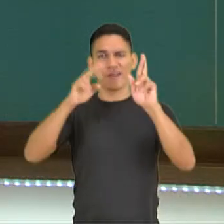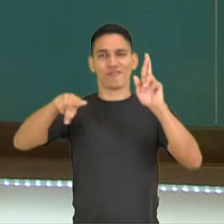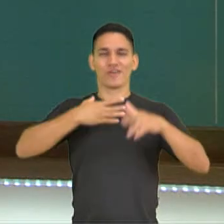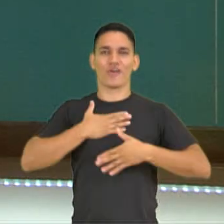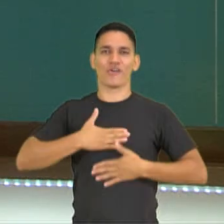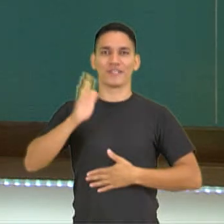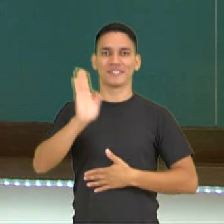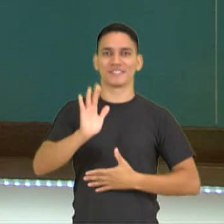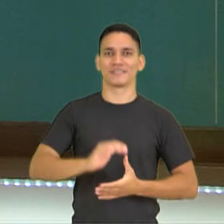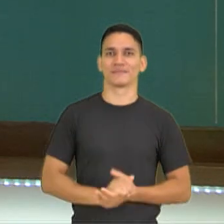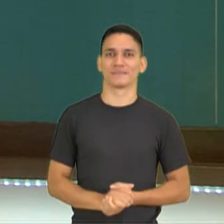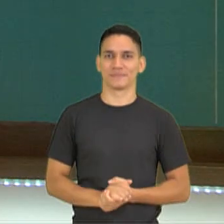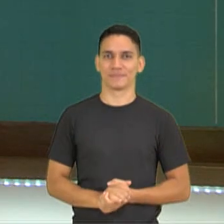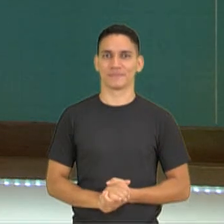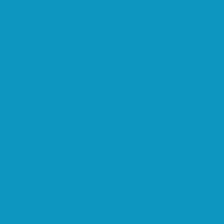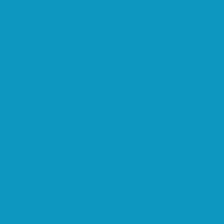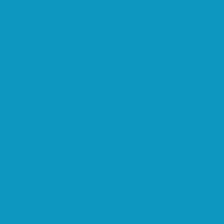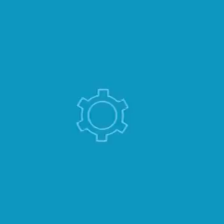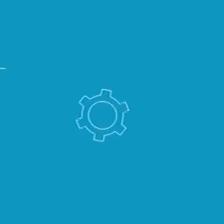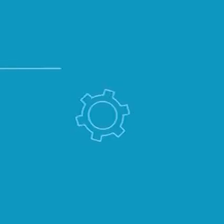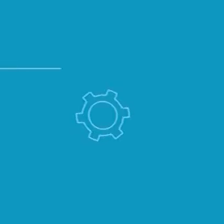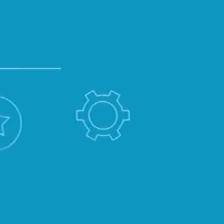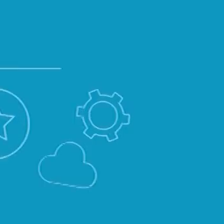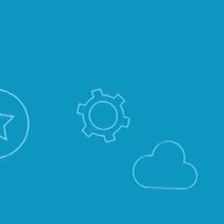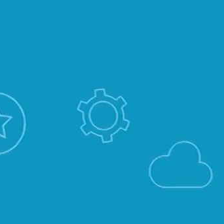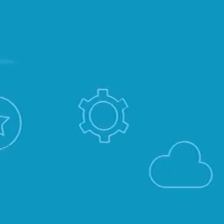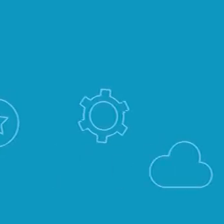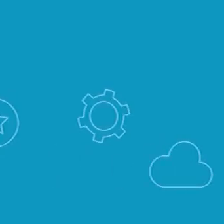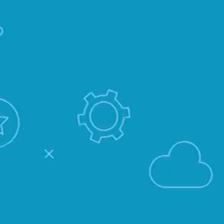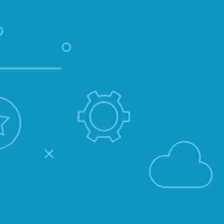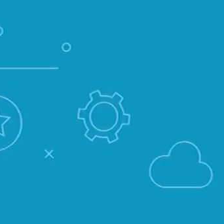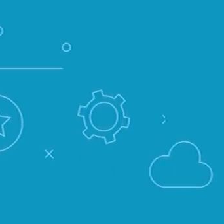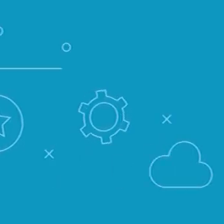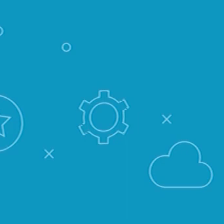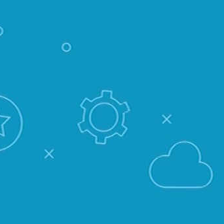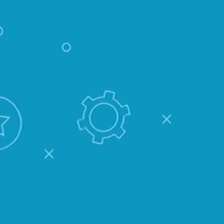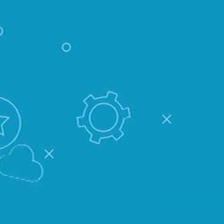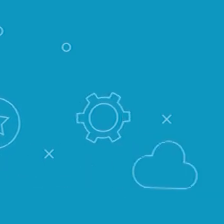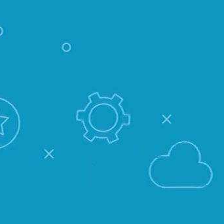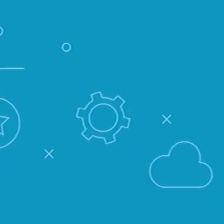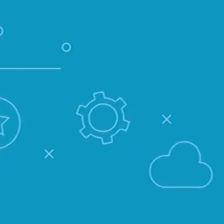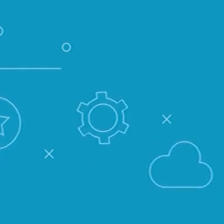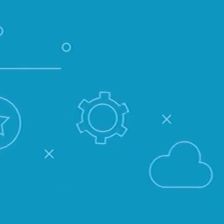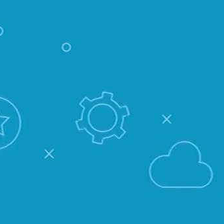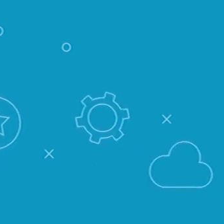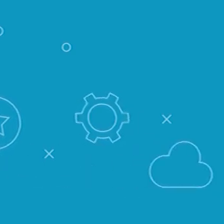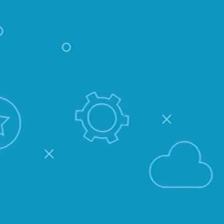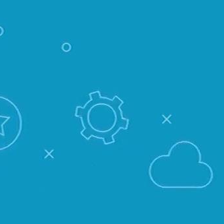gostado. Até a próxima!